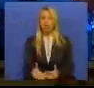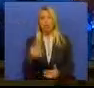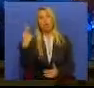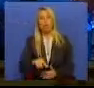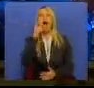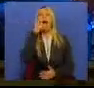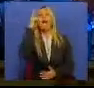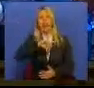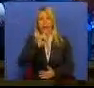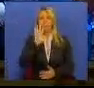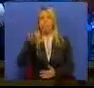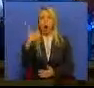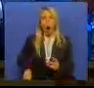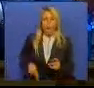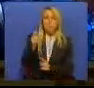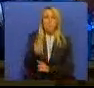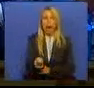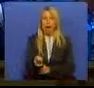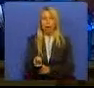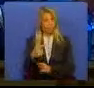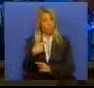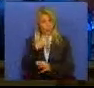pagar. Inteiramente de acordo.